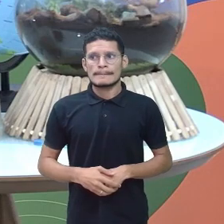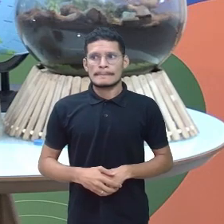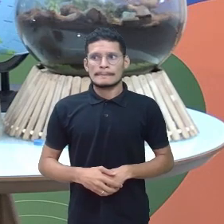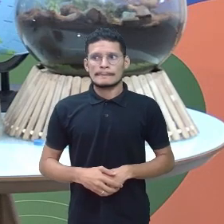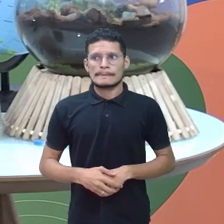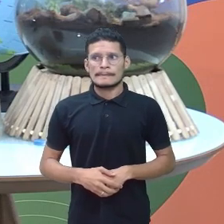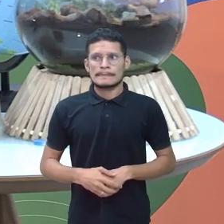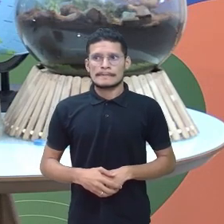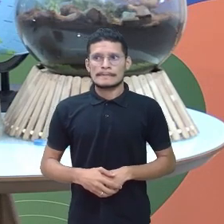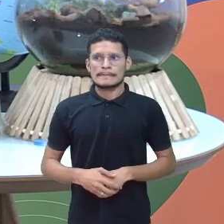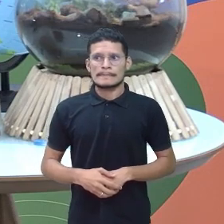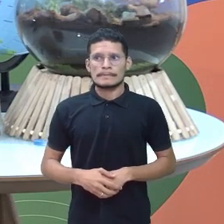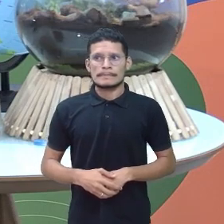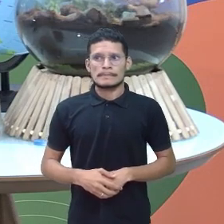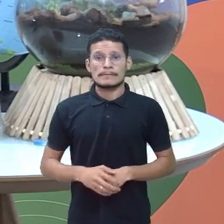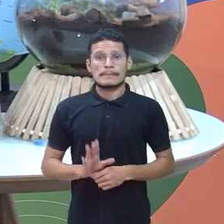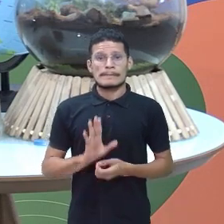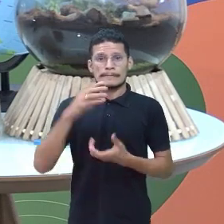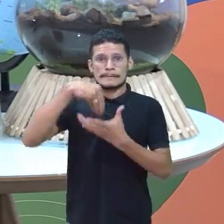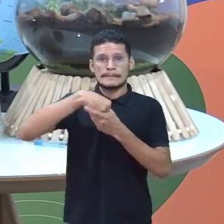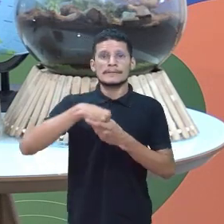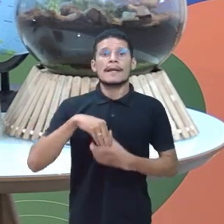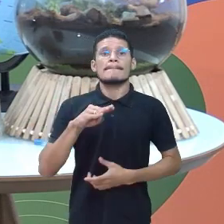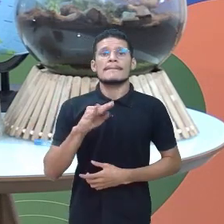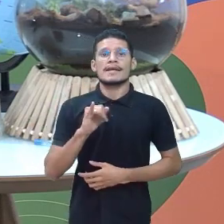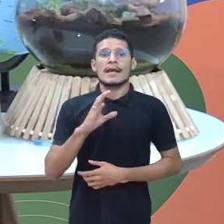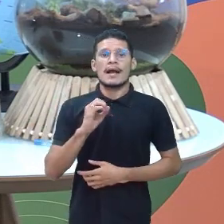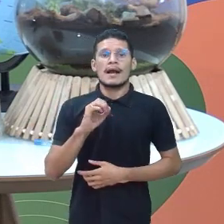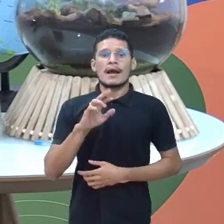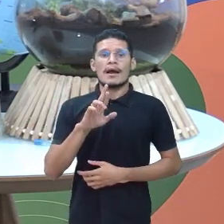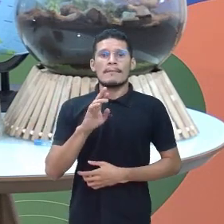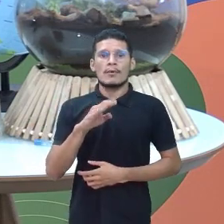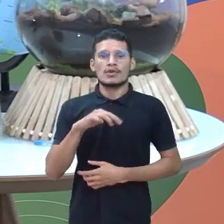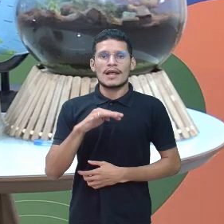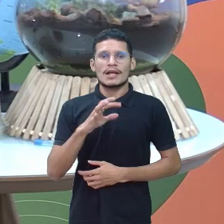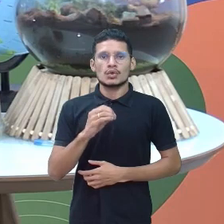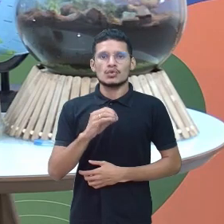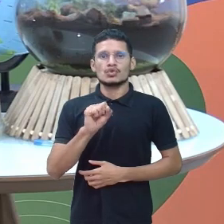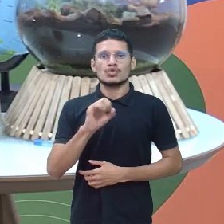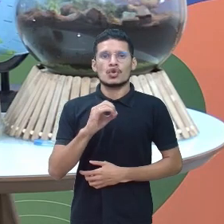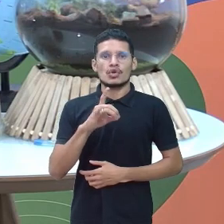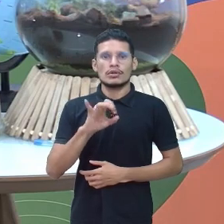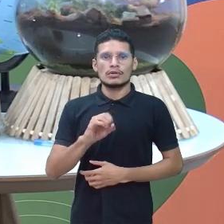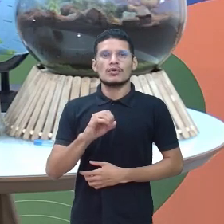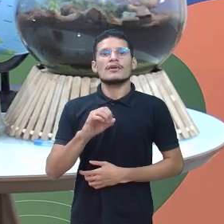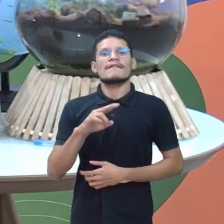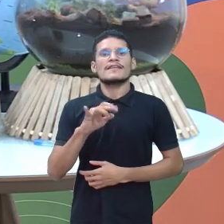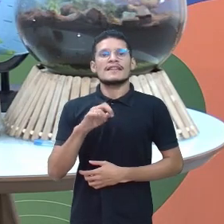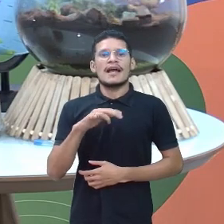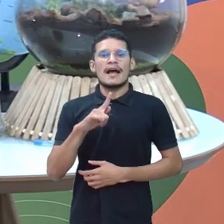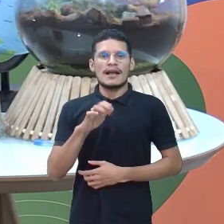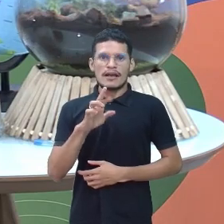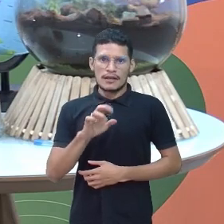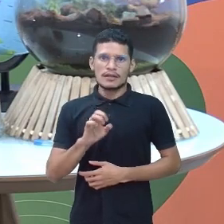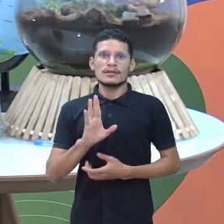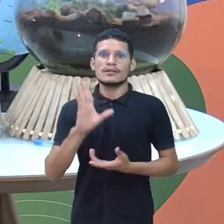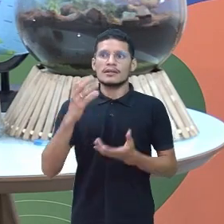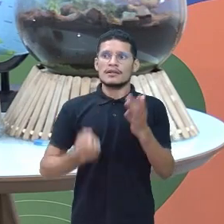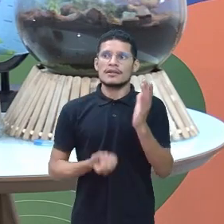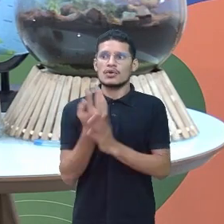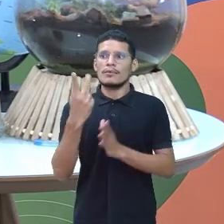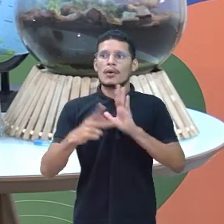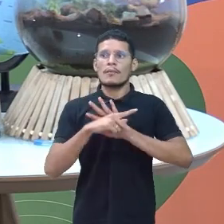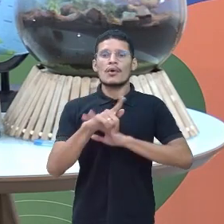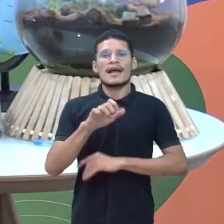Então, eu coloquei aqui bicarbonato de sódio com vinagre e produzi o gás carbônico. E esse